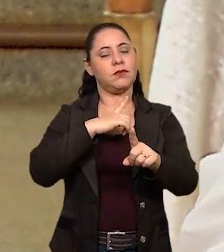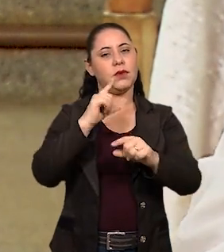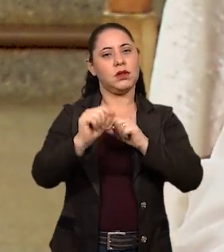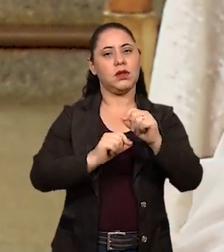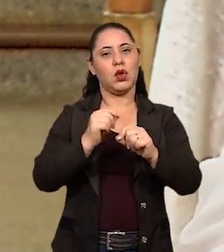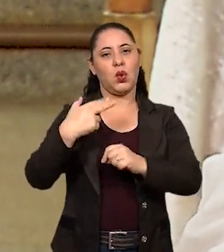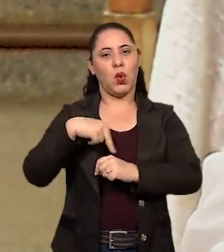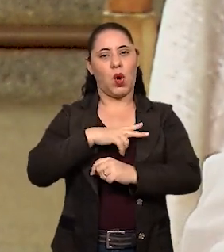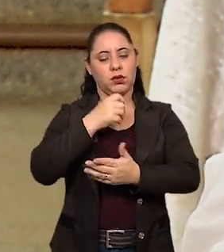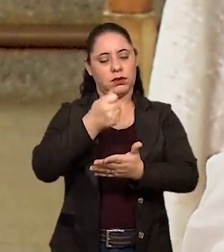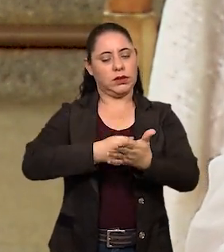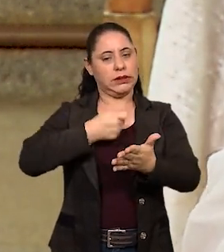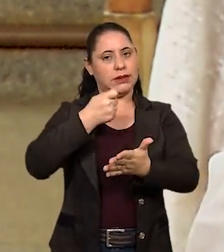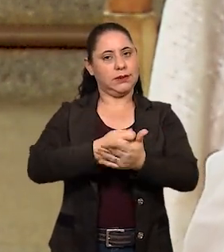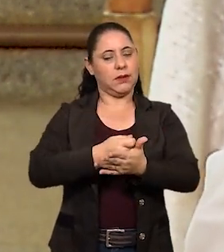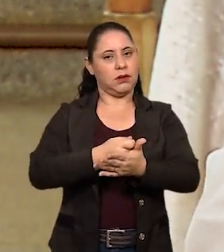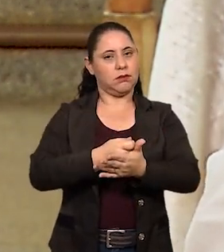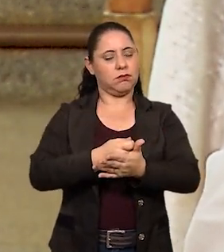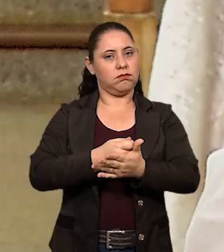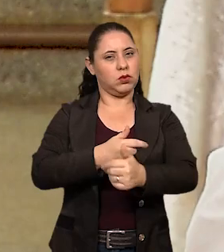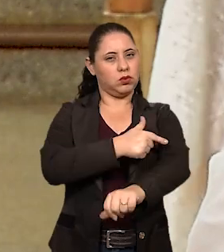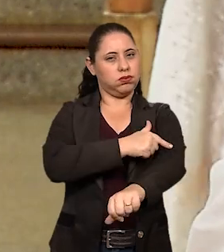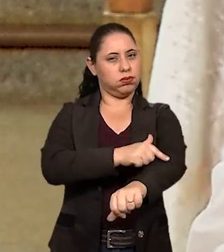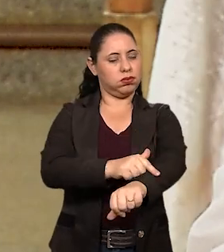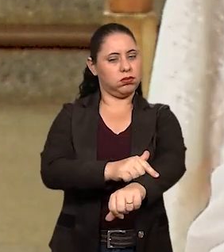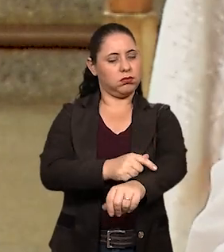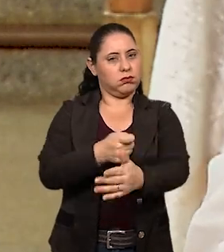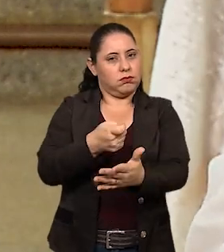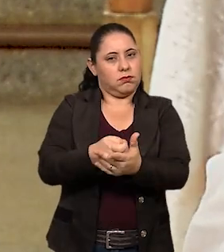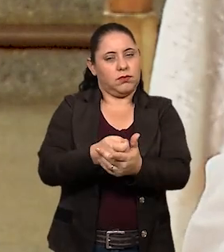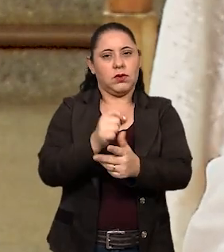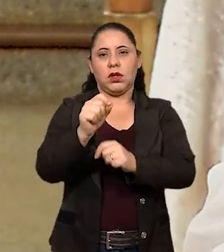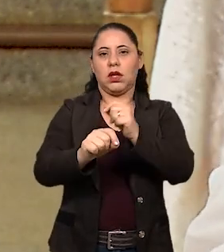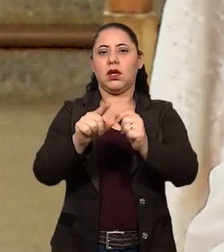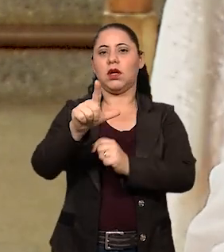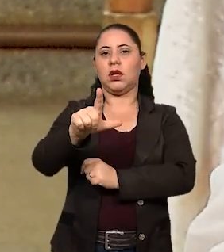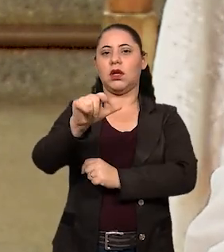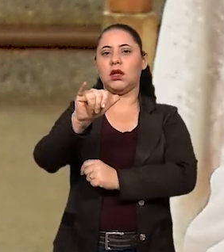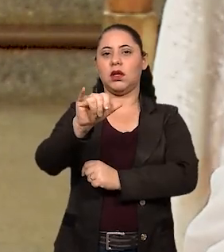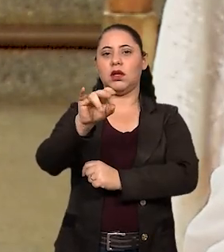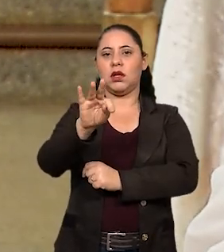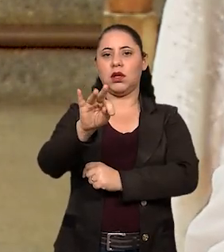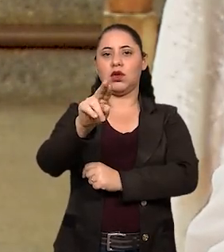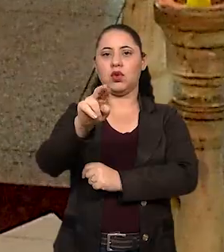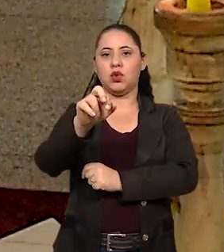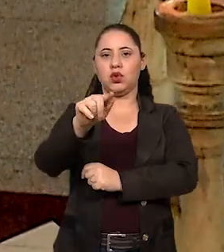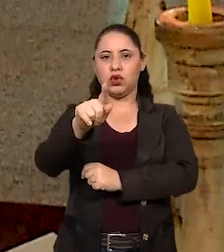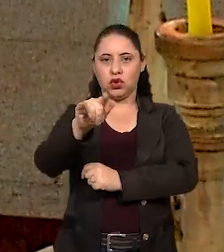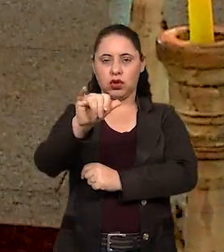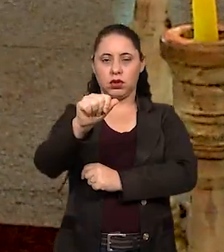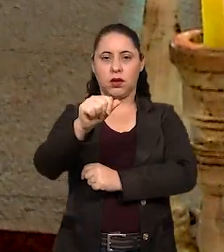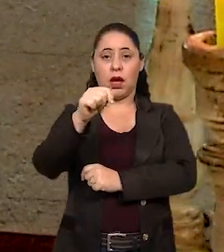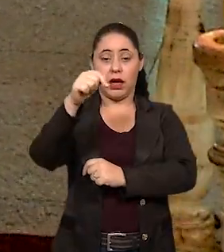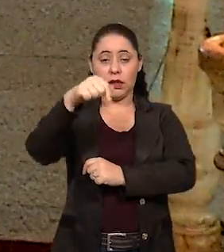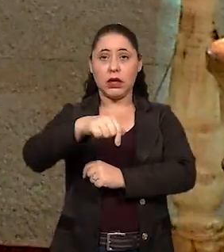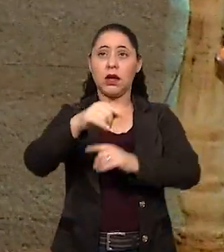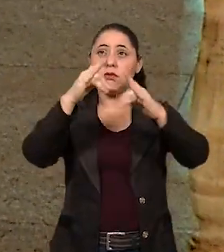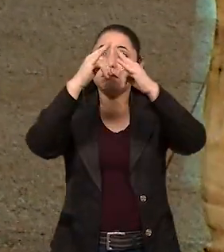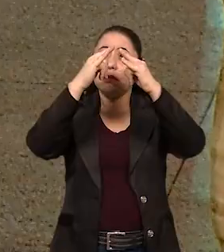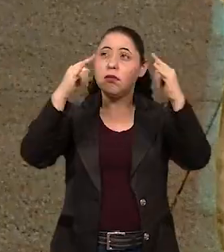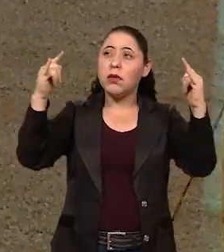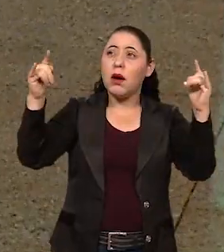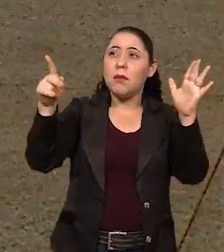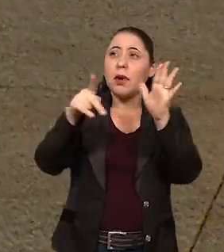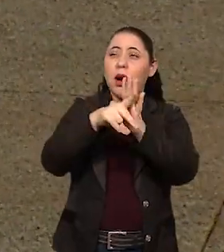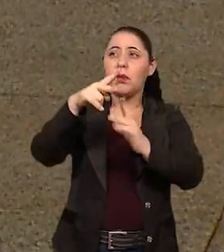lado que a gente é muito disciplinado por uma parte litúrgica. Aqui, por exemplo, a gente está num templo maçônico, a gente tem